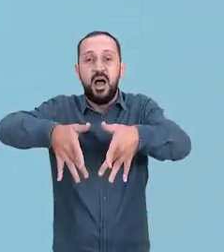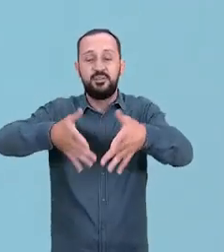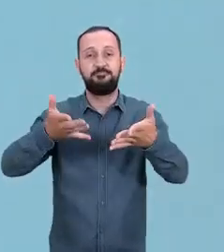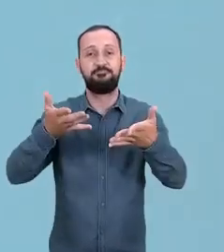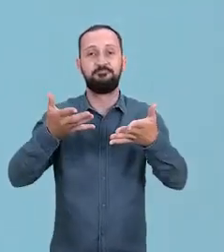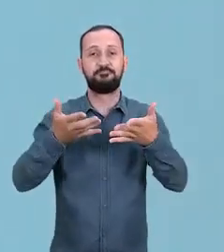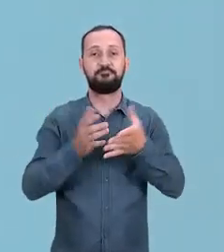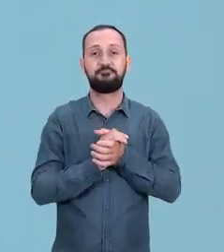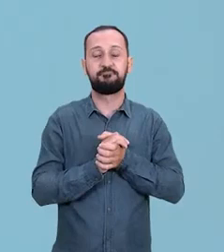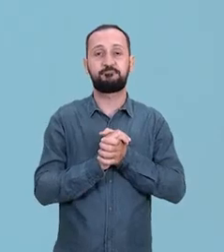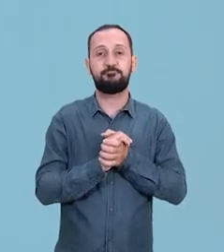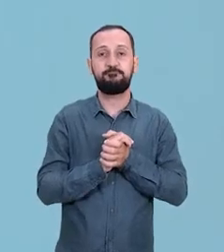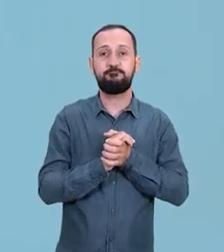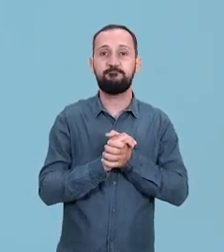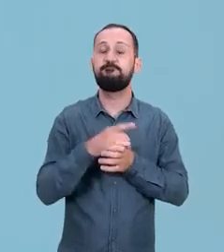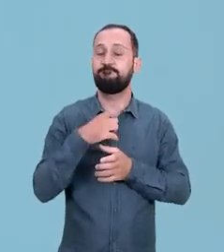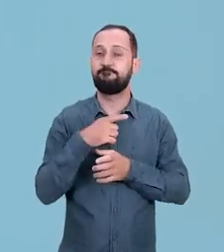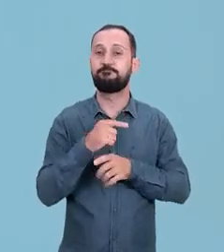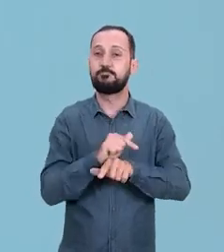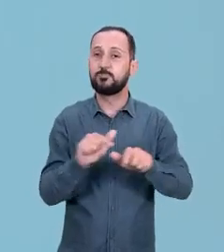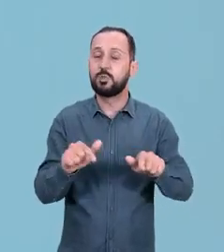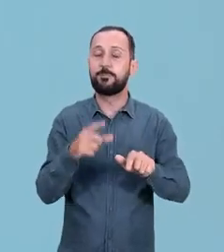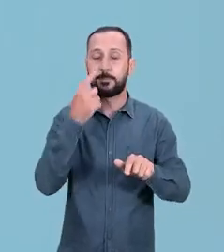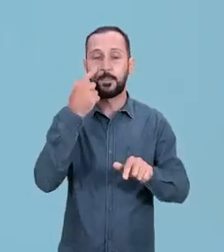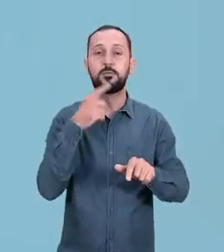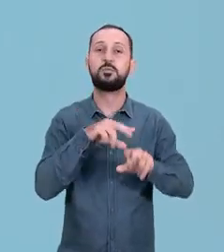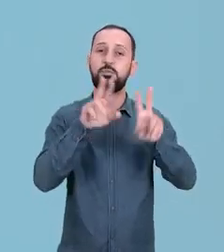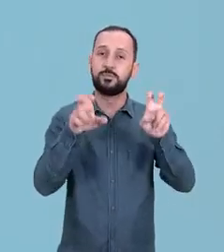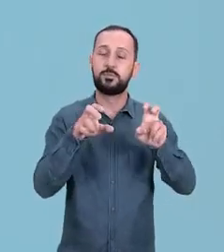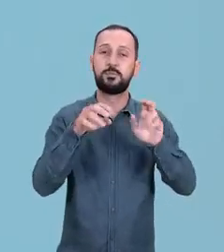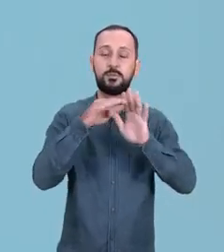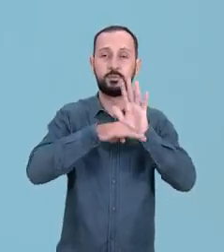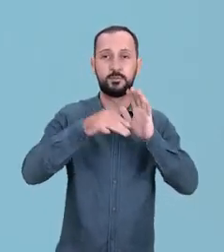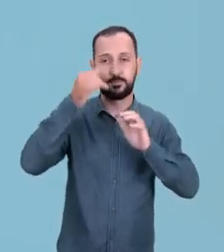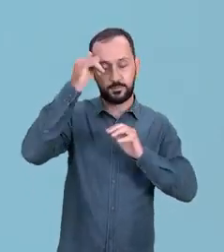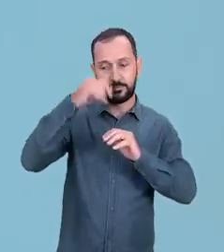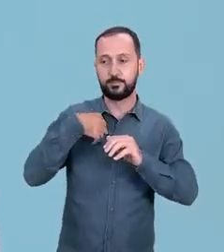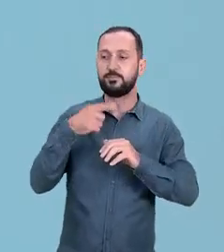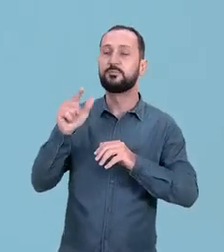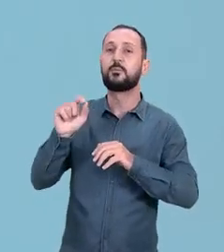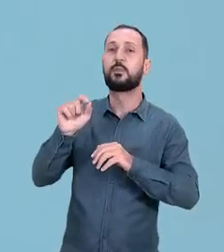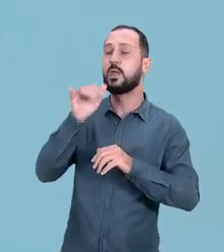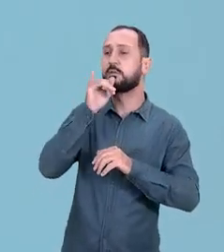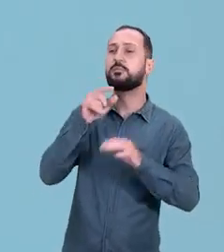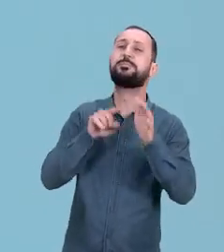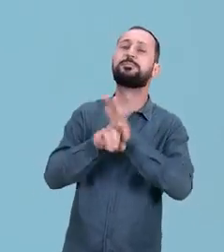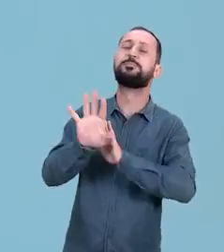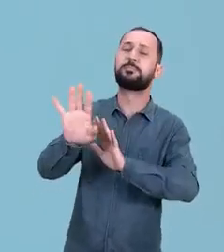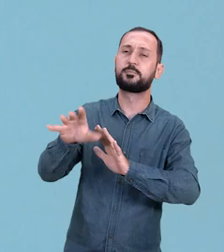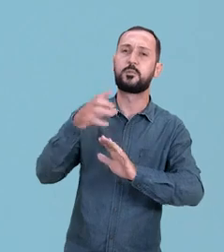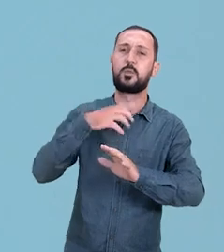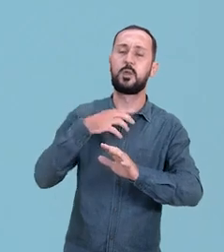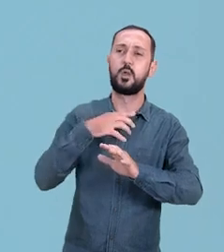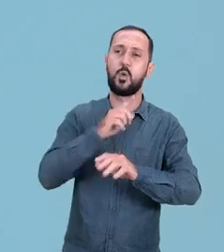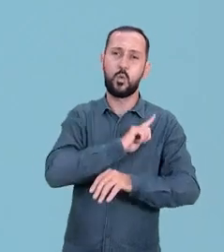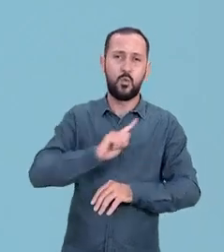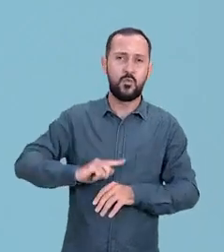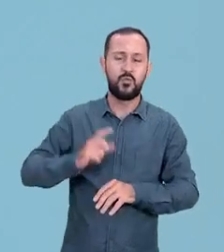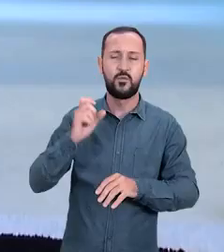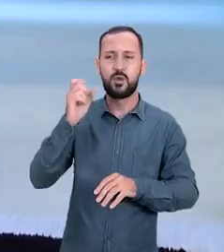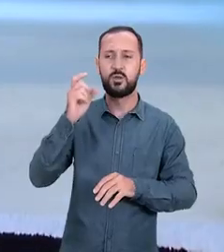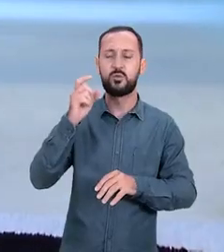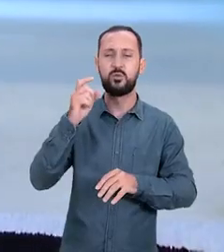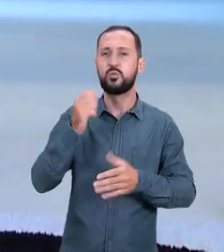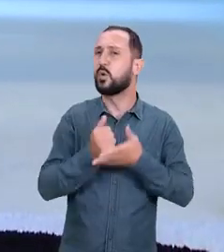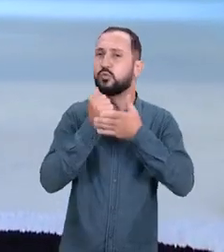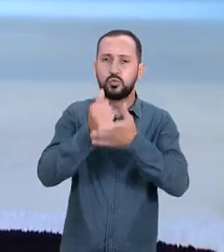Né? Então nós temos essa parte da prevenção que nós temos. O poder público que é culpado, o poder público não ajuda, através